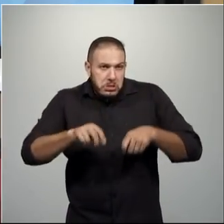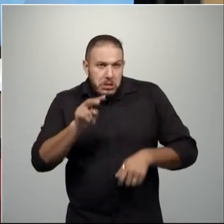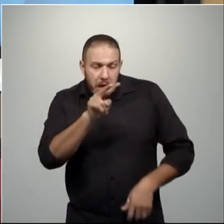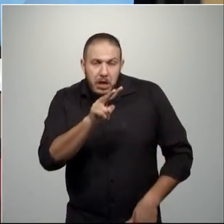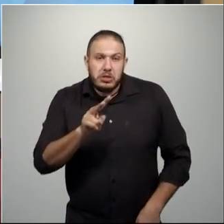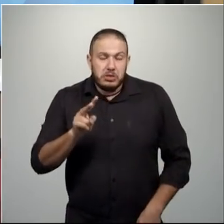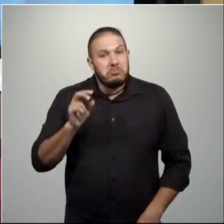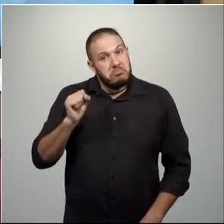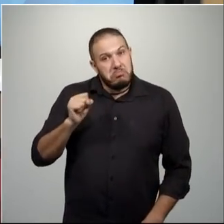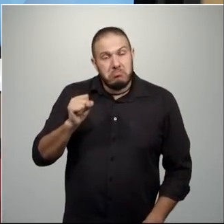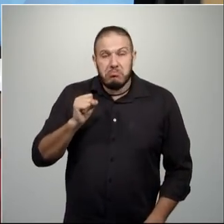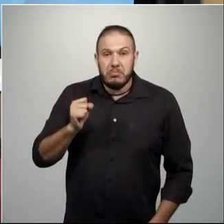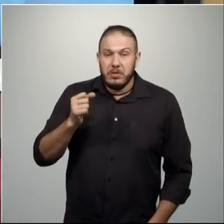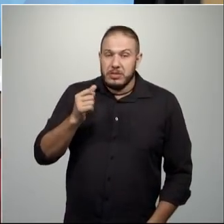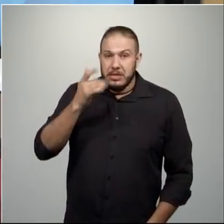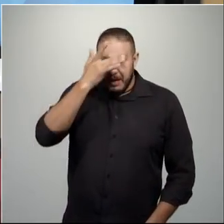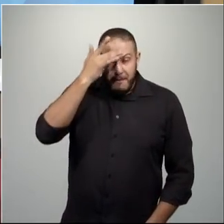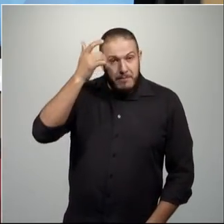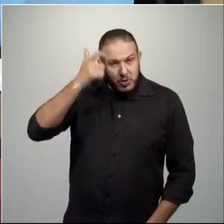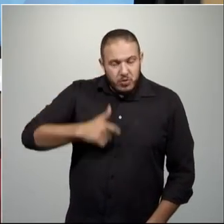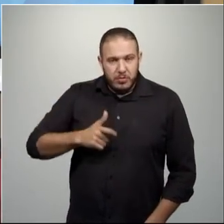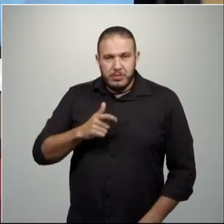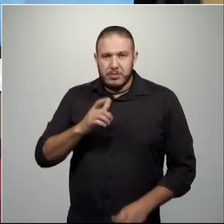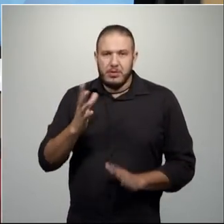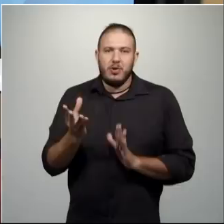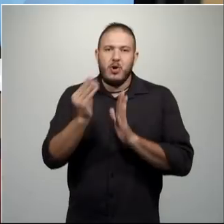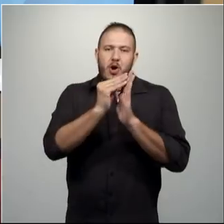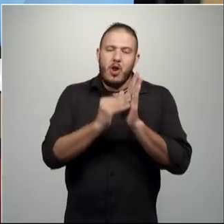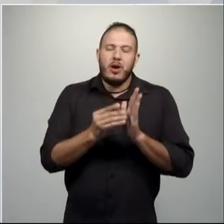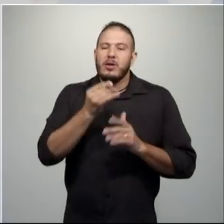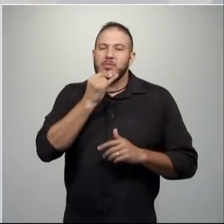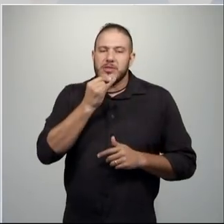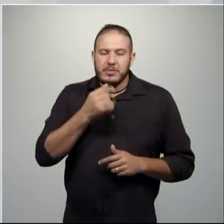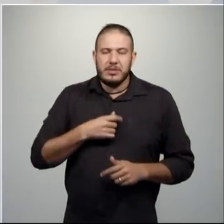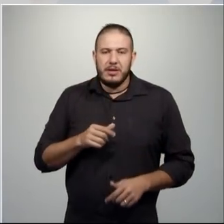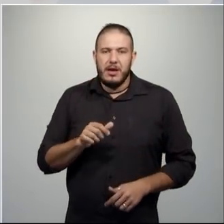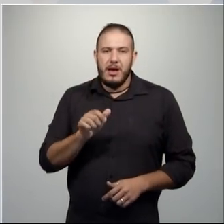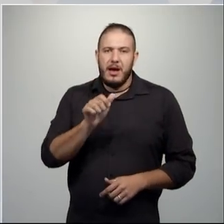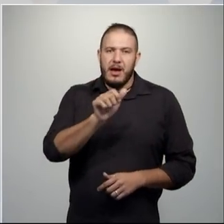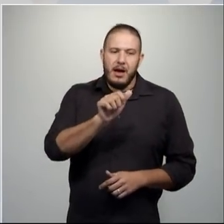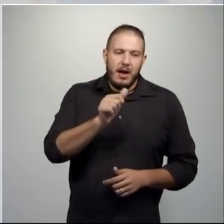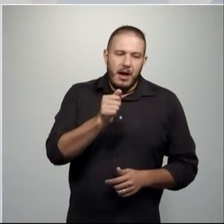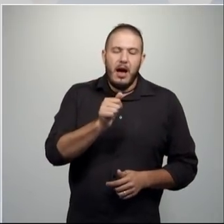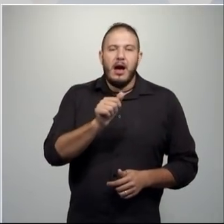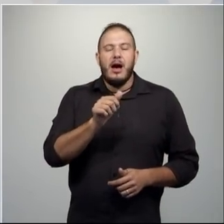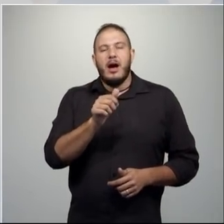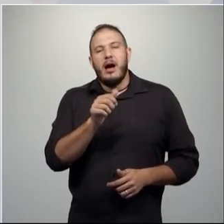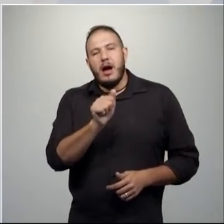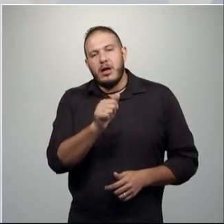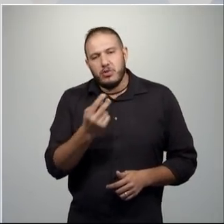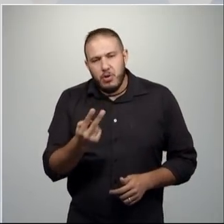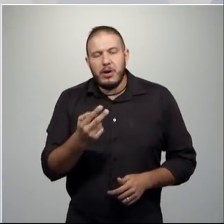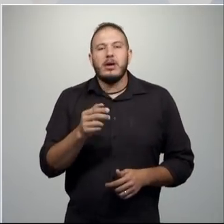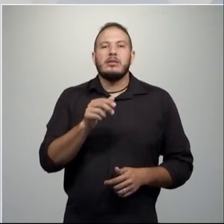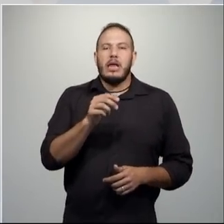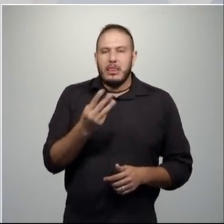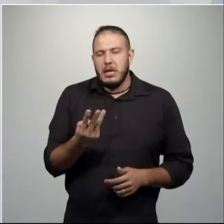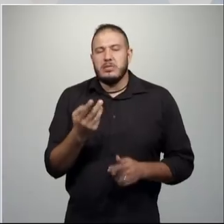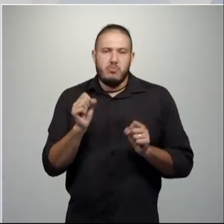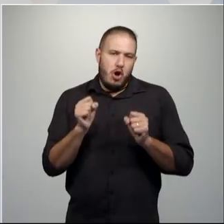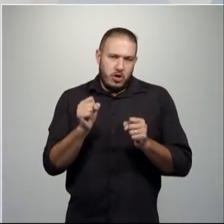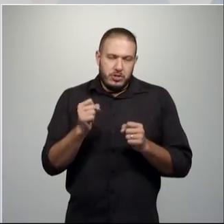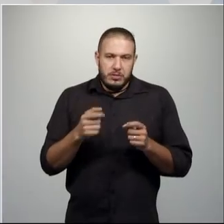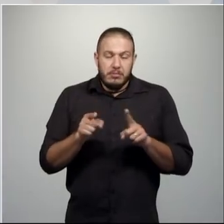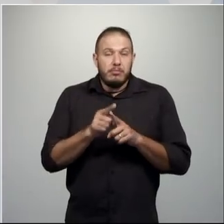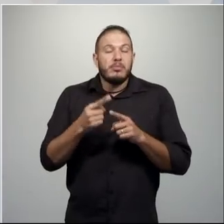o minerador inclua outras ações como por exemplo a 2 e a 3 porque a 2 e 3 porque tem uma taxa de mineração